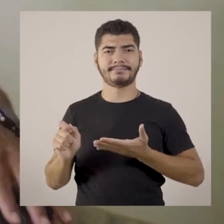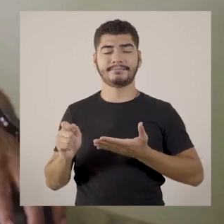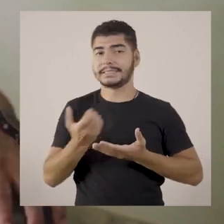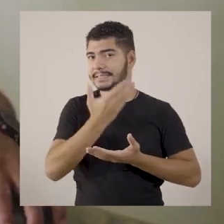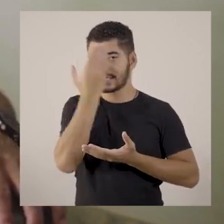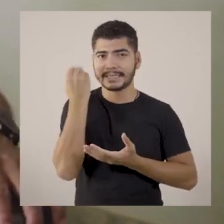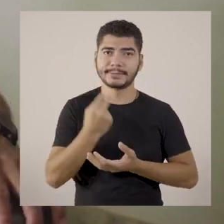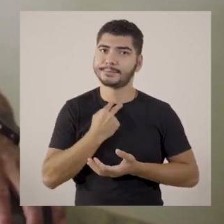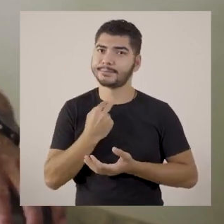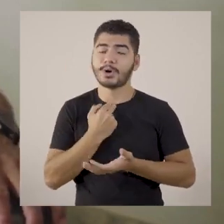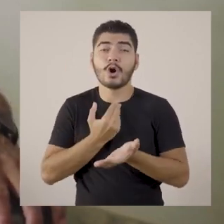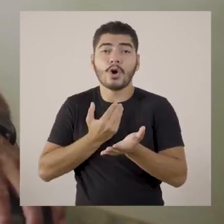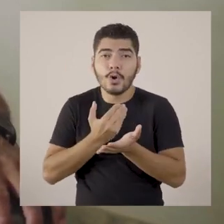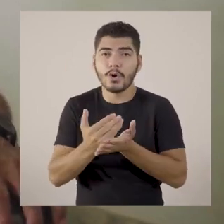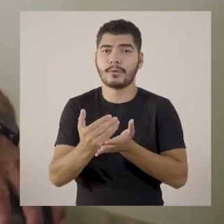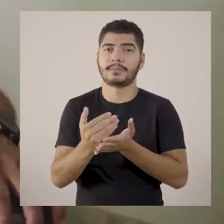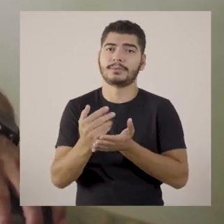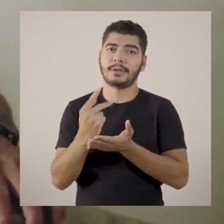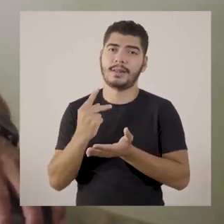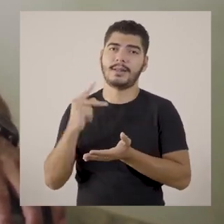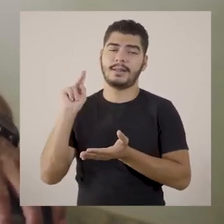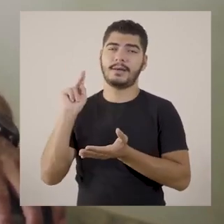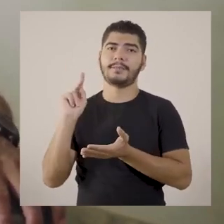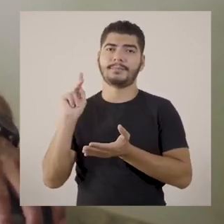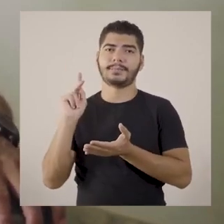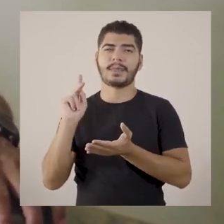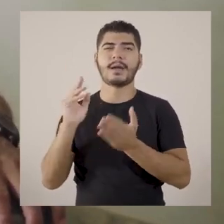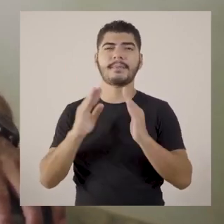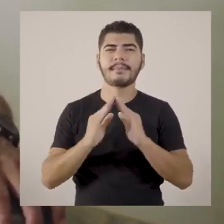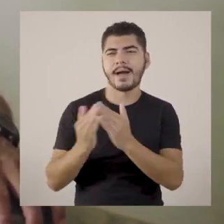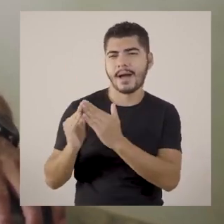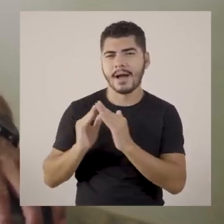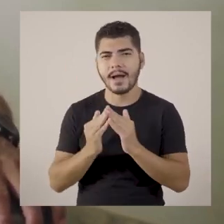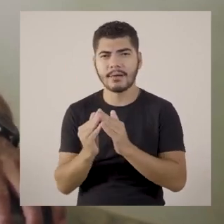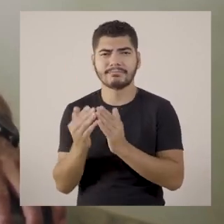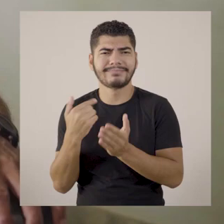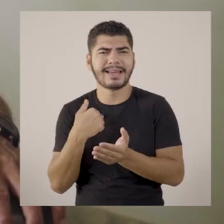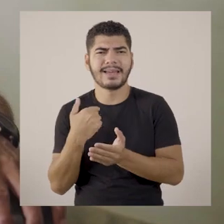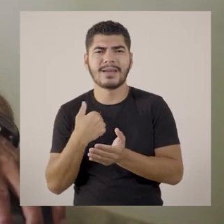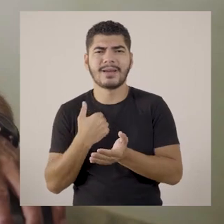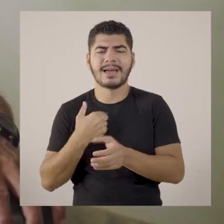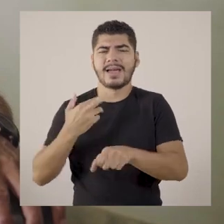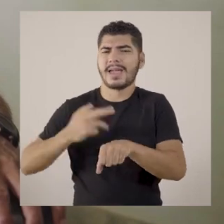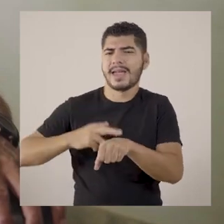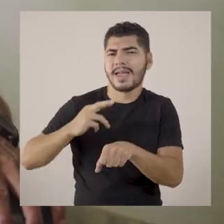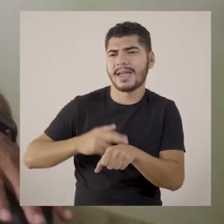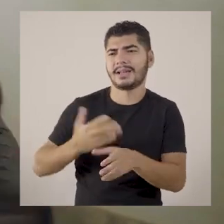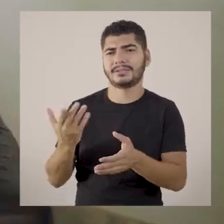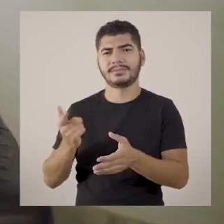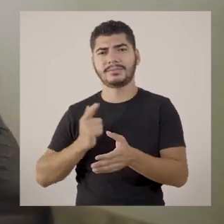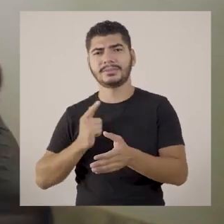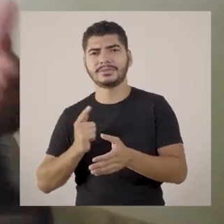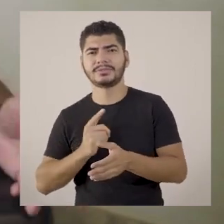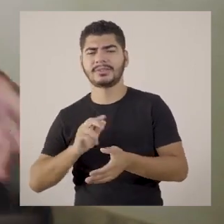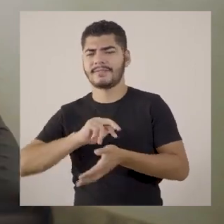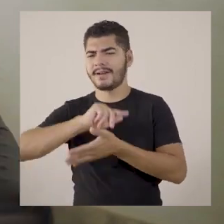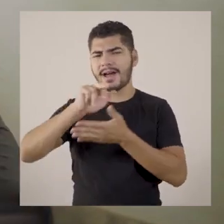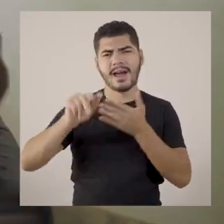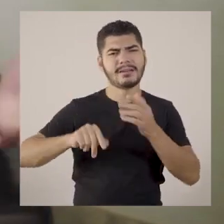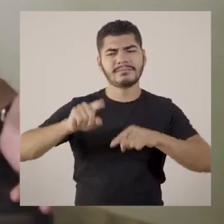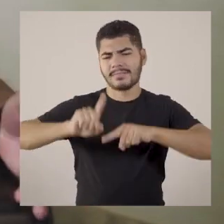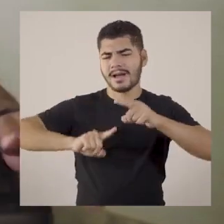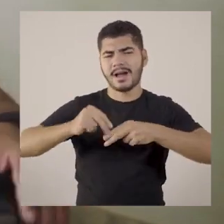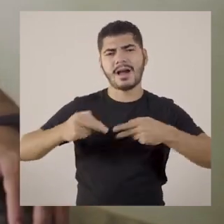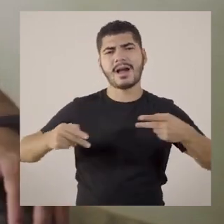E começou lá na periferia, era um ritmo tocado com congas,